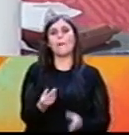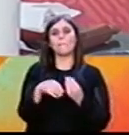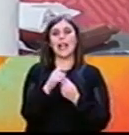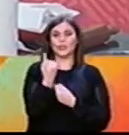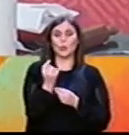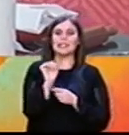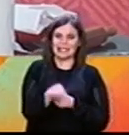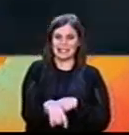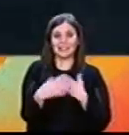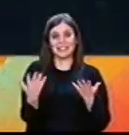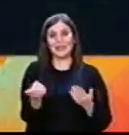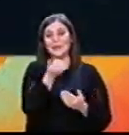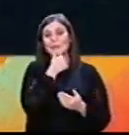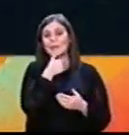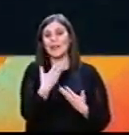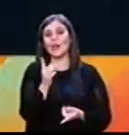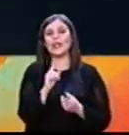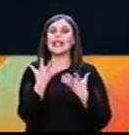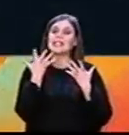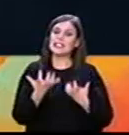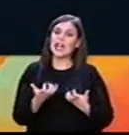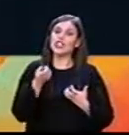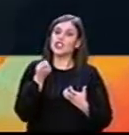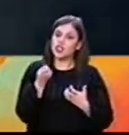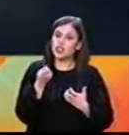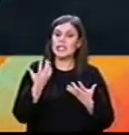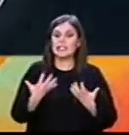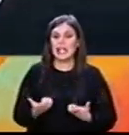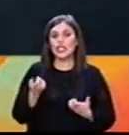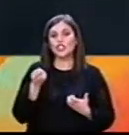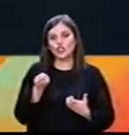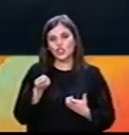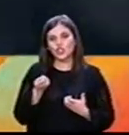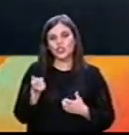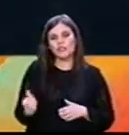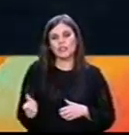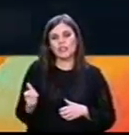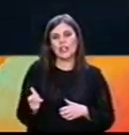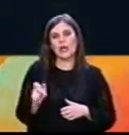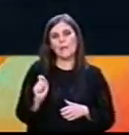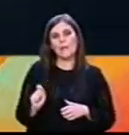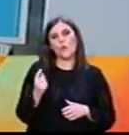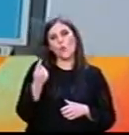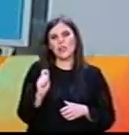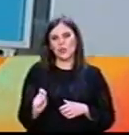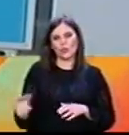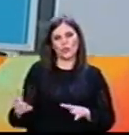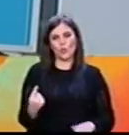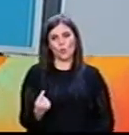exato. O que vamos fazer agora é tentar só secar um bocadinho. Vamos deixá-la aqui mais uns minutinho.